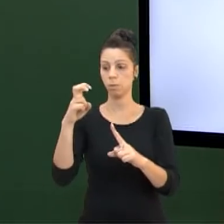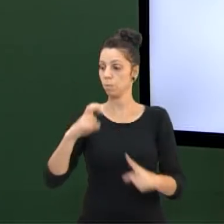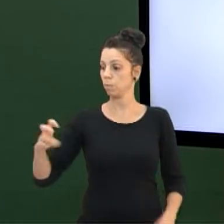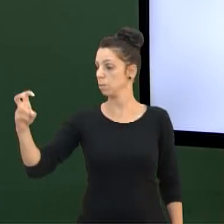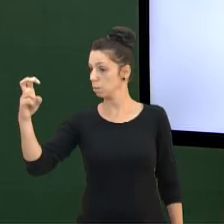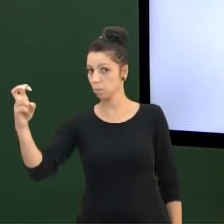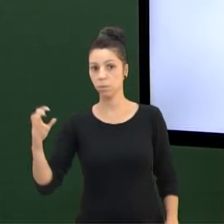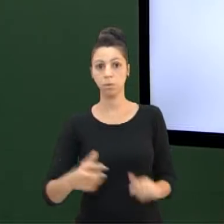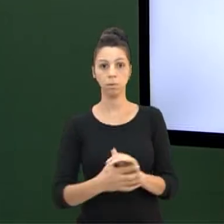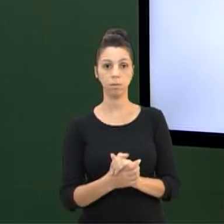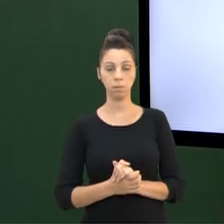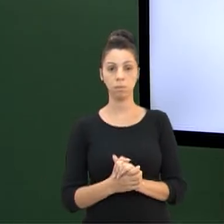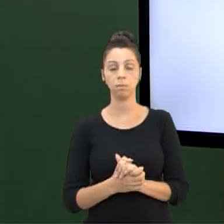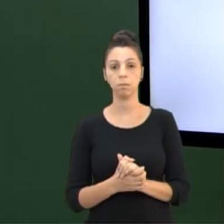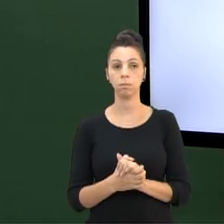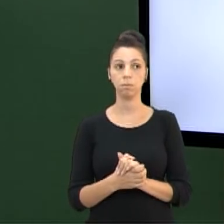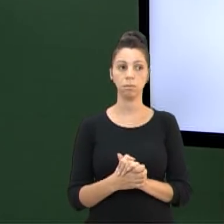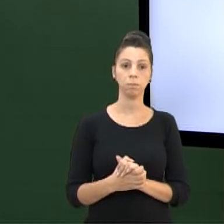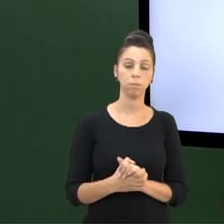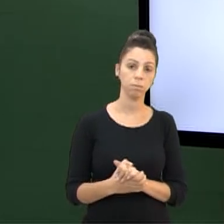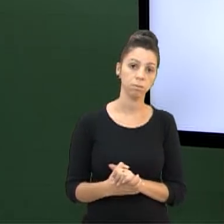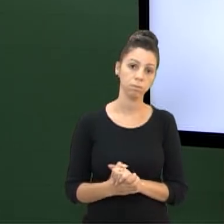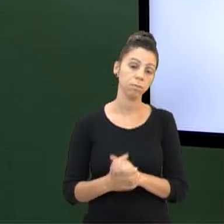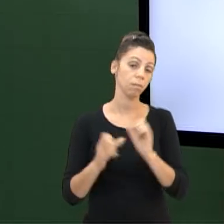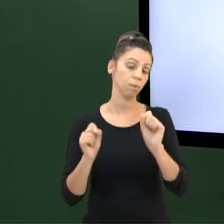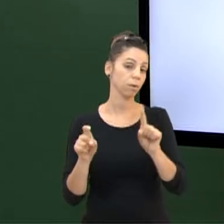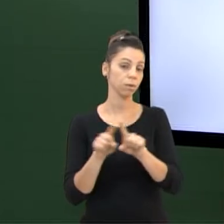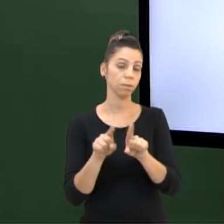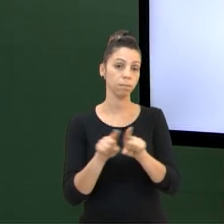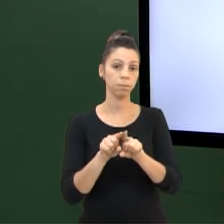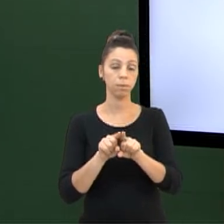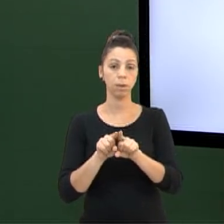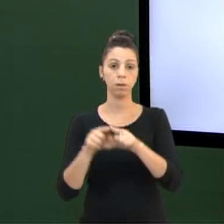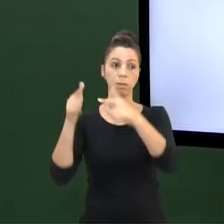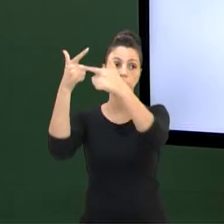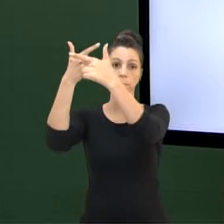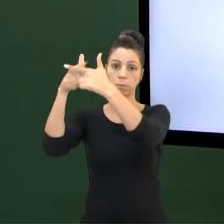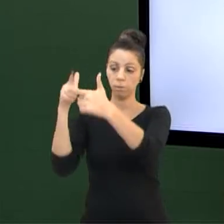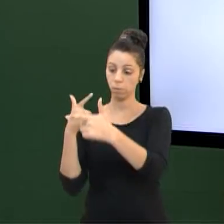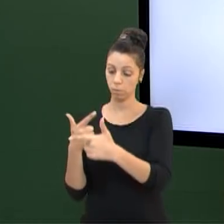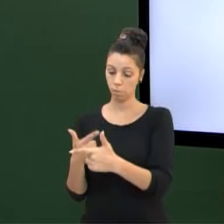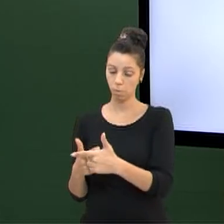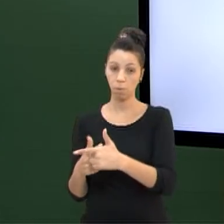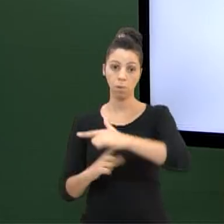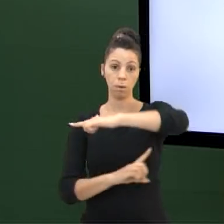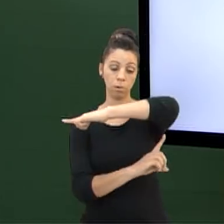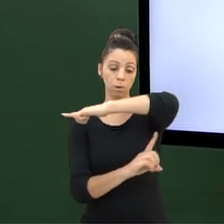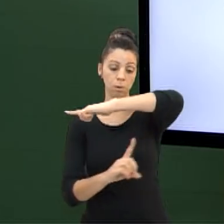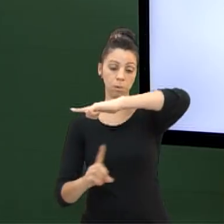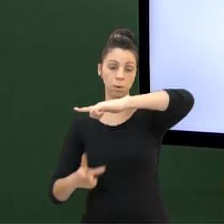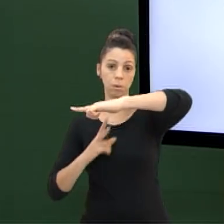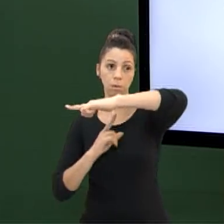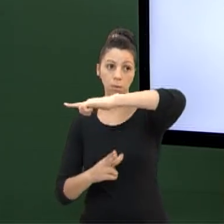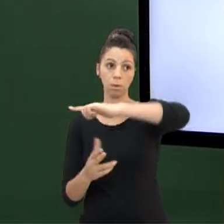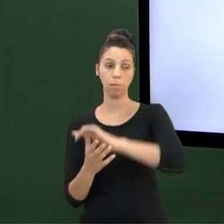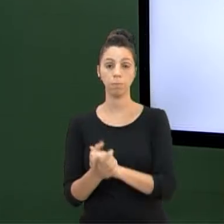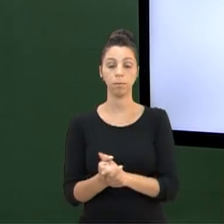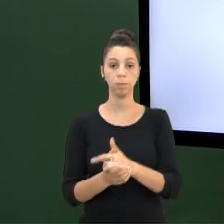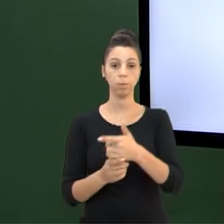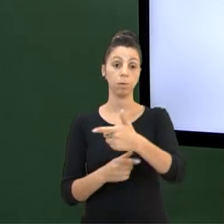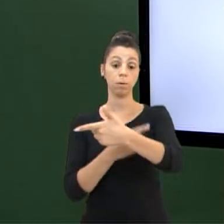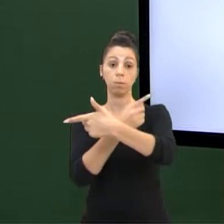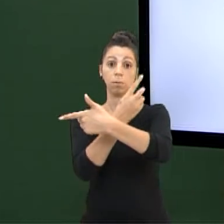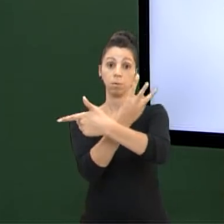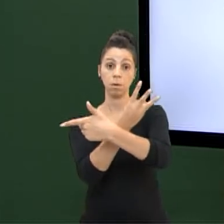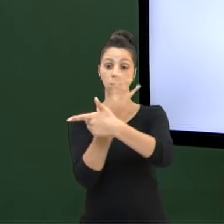Ou ainda, se você quiser, você pode apenas simplificar, porque ele possui o mesmo denominador. 3 dividido por 3 é